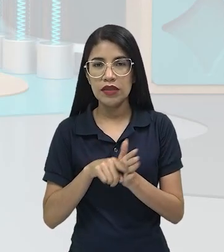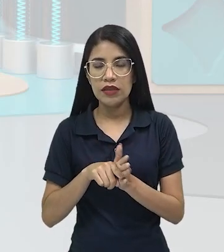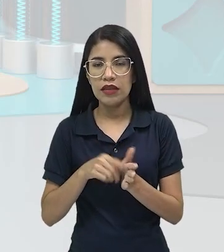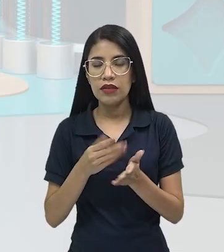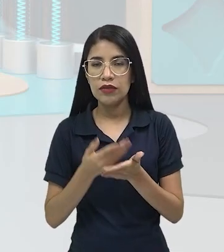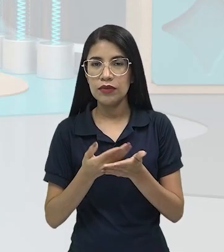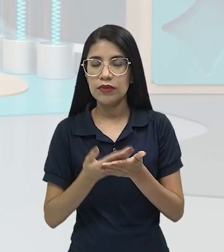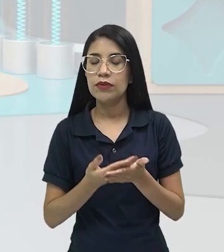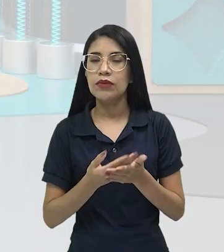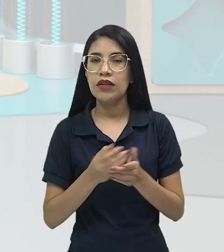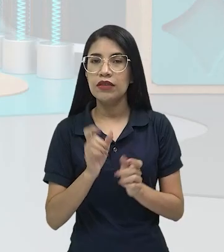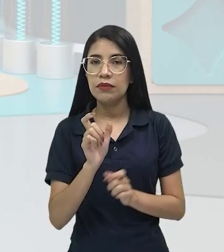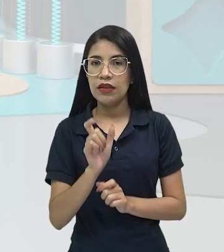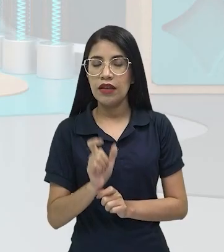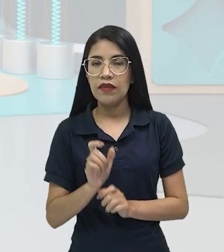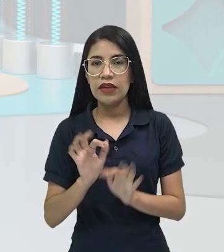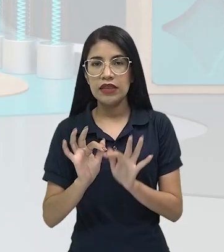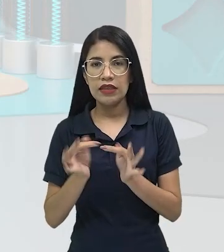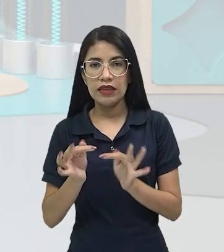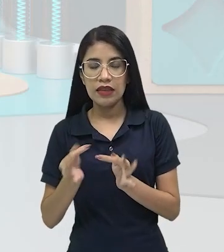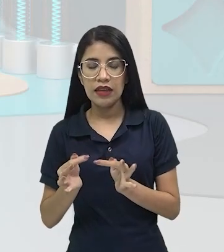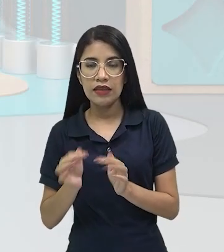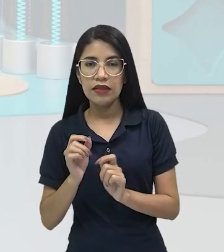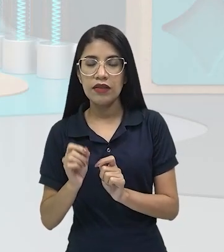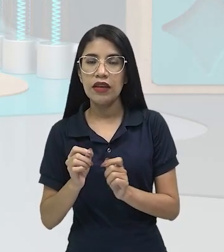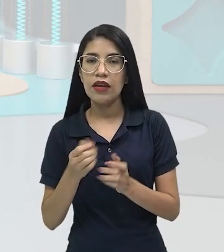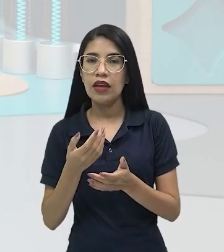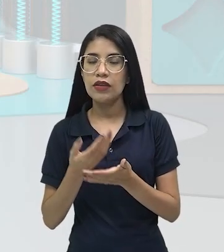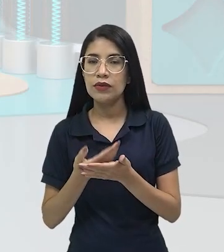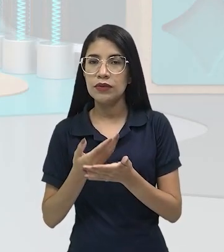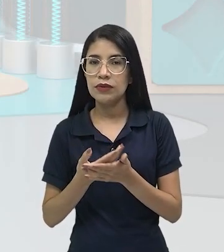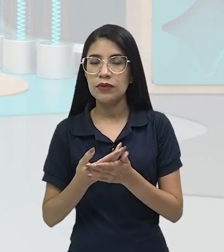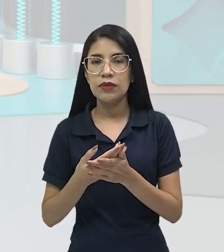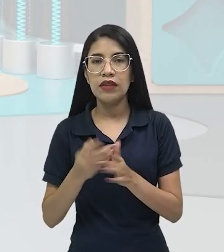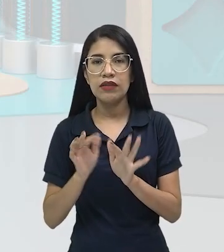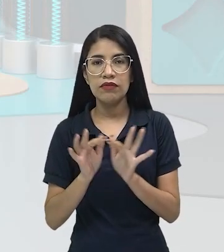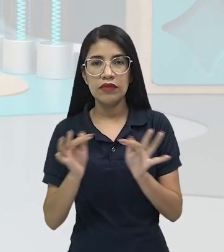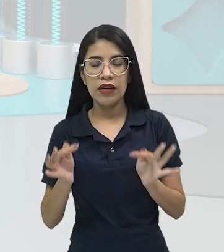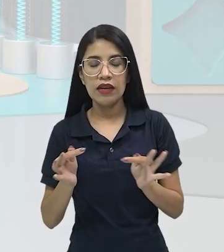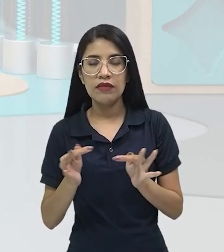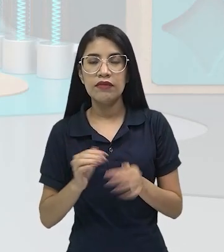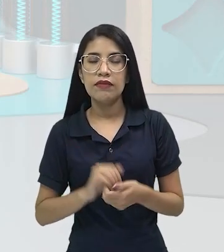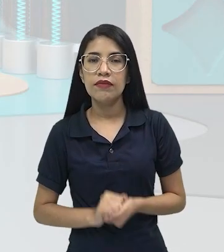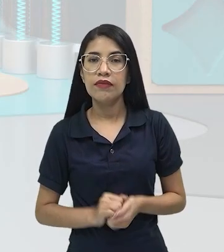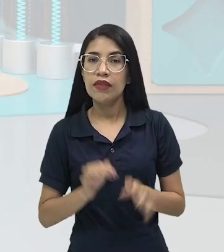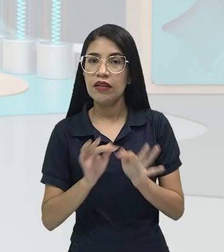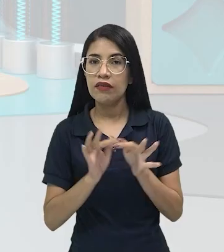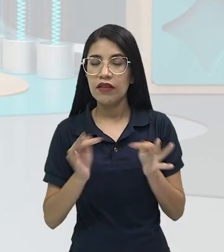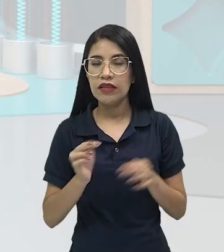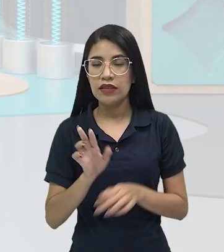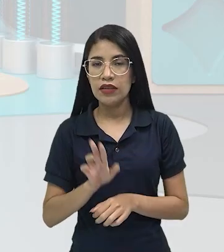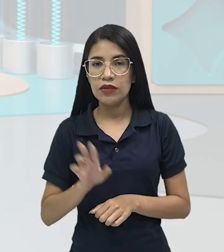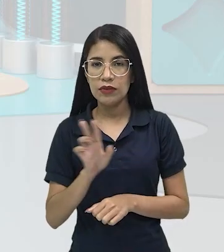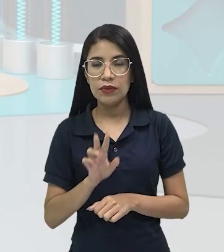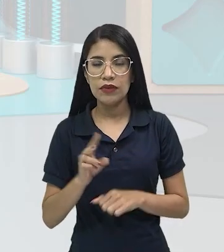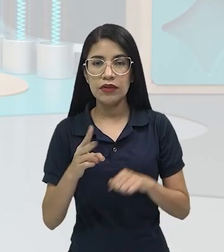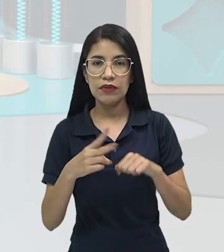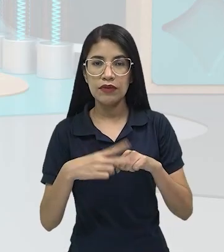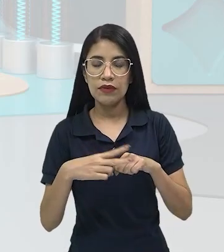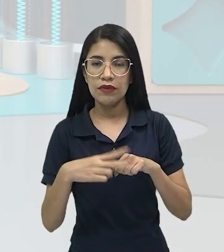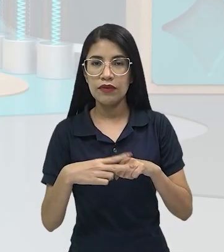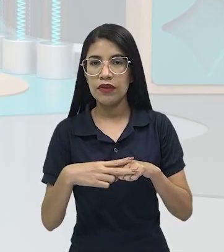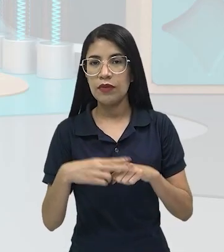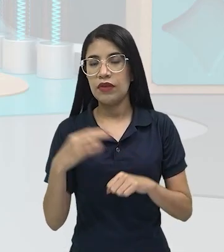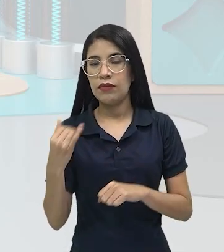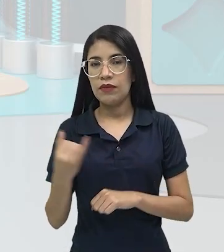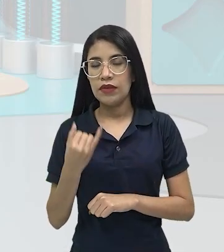sobre sintaxe, o estudo da oração. Essas sentenças que nós compomos a partir da figura do verbo. Por isso o verbo é tão